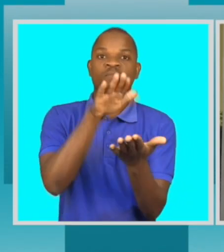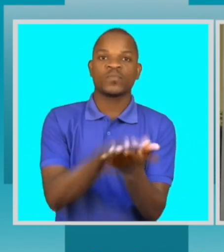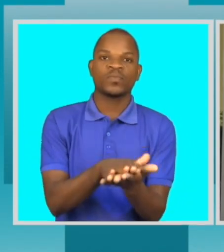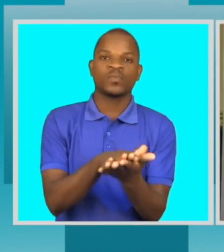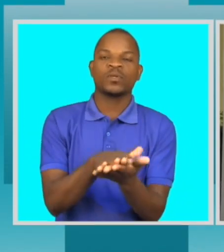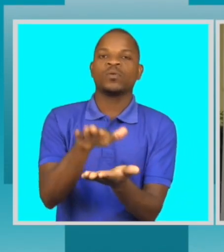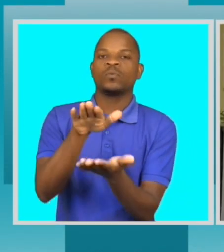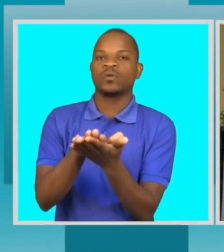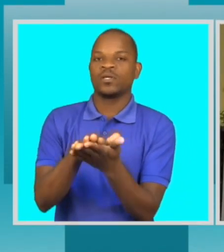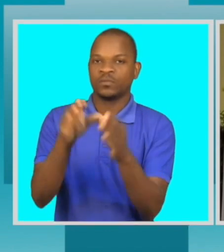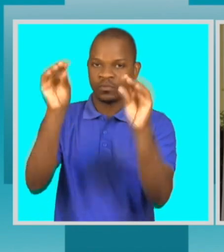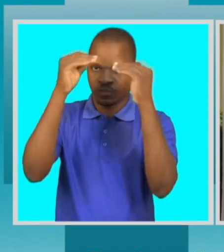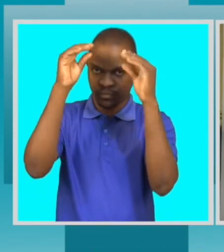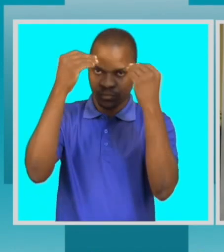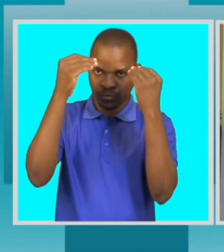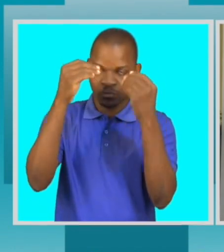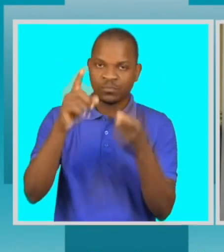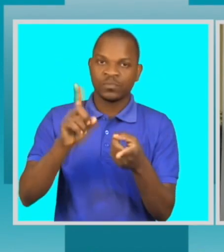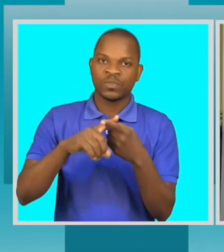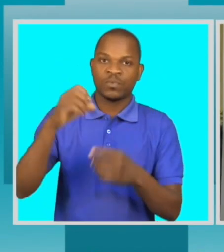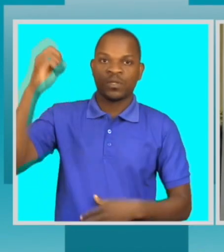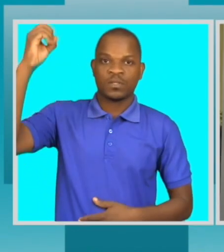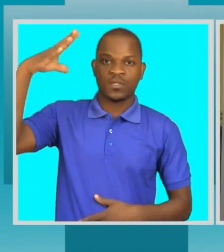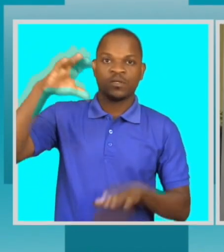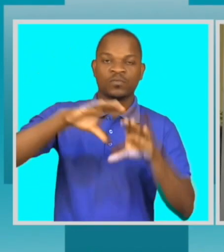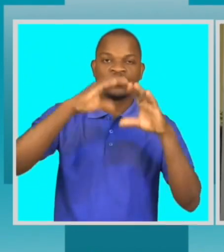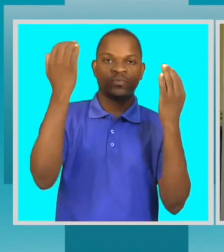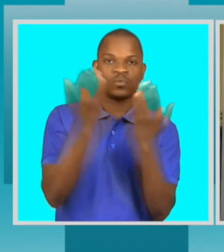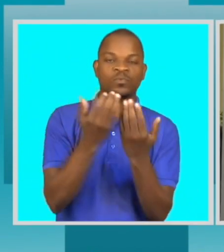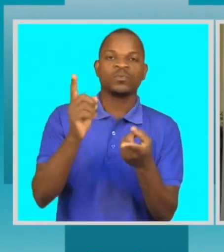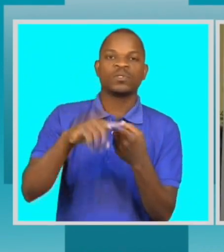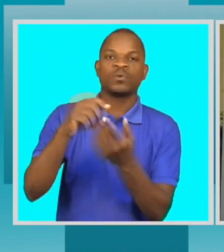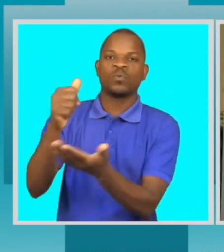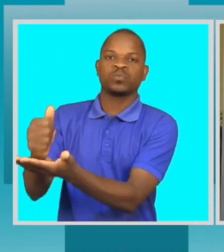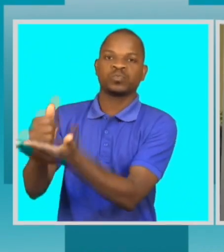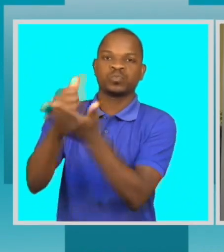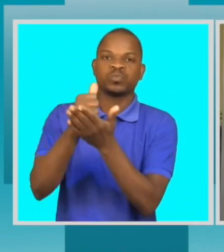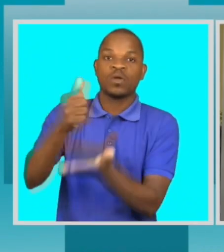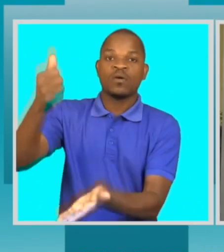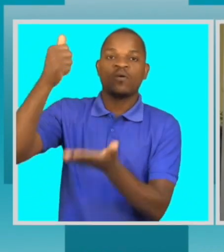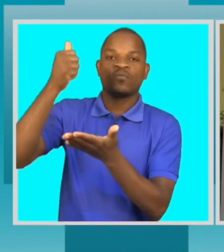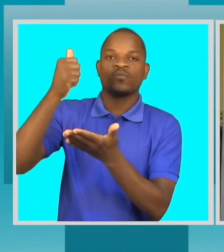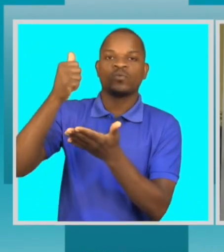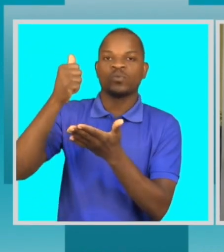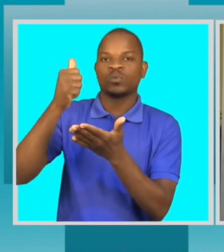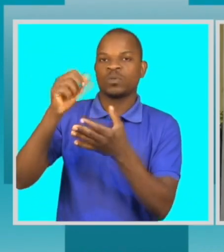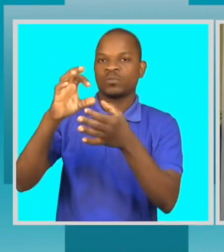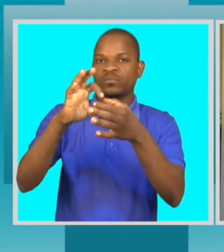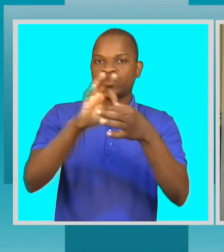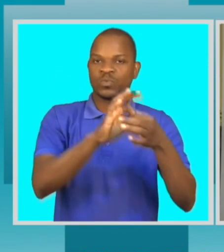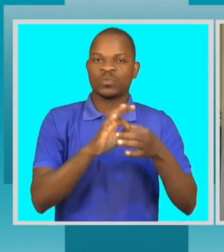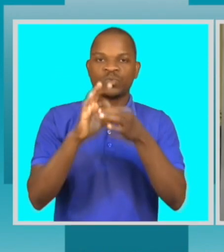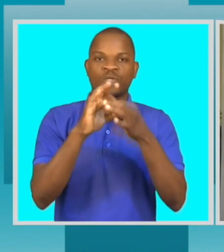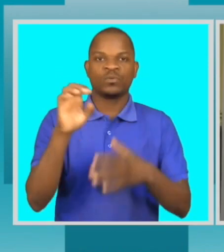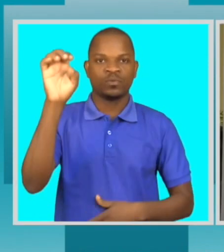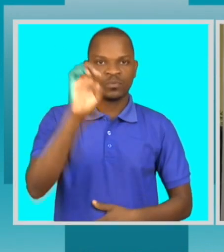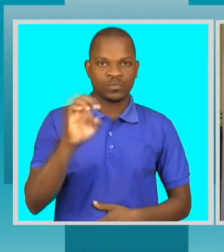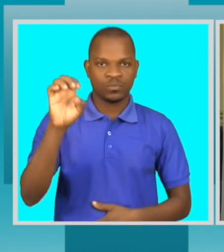habilidades devem se adquirir no Instituto de Formação. A Life of Gold, com fundos da União Europeia,